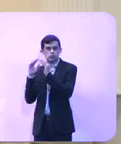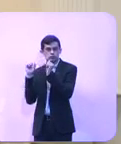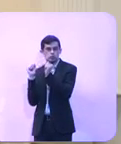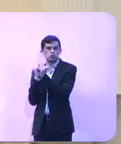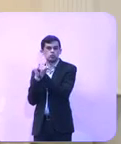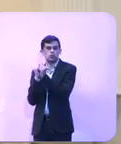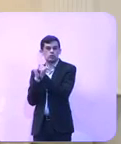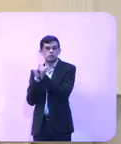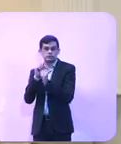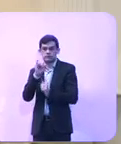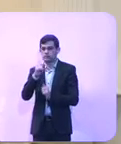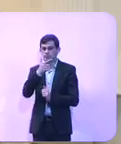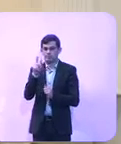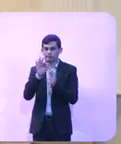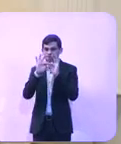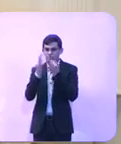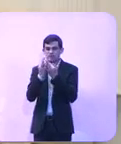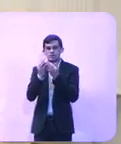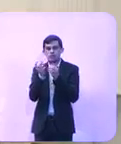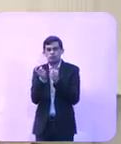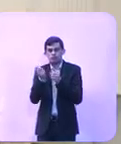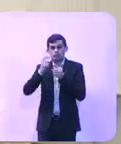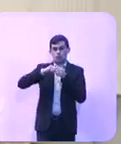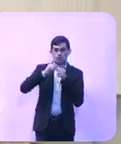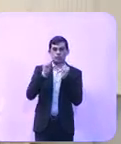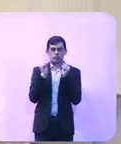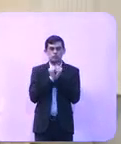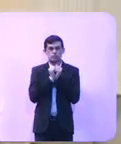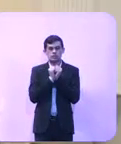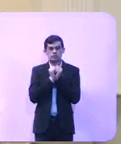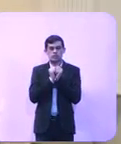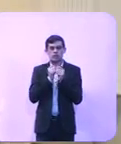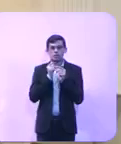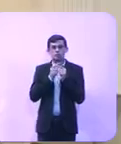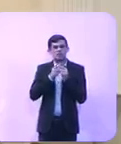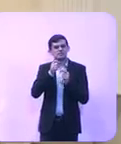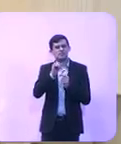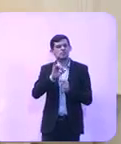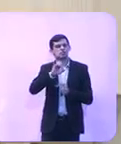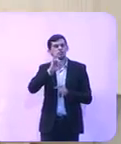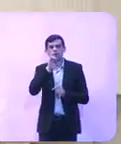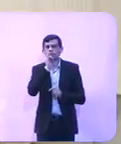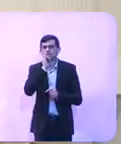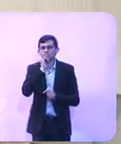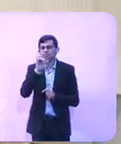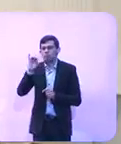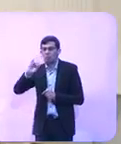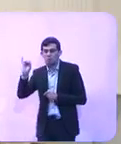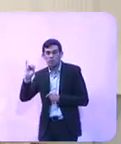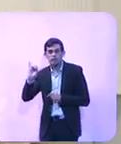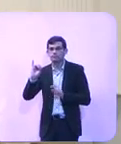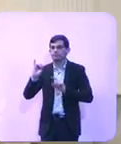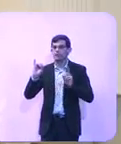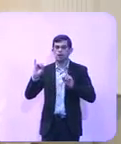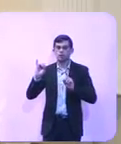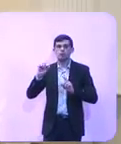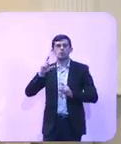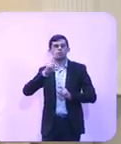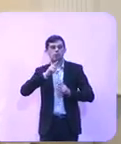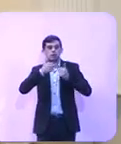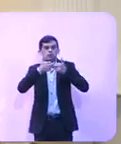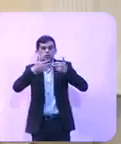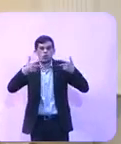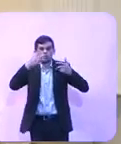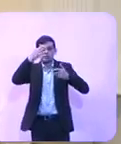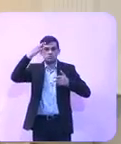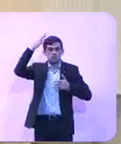for, volta com você. Ué, se fosse só uma saudação? Não. Há algo